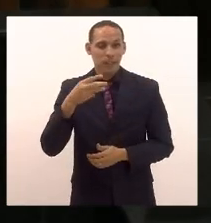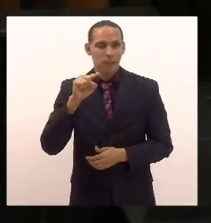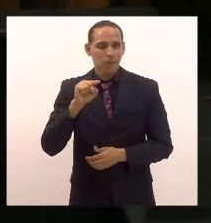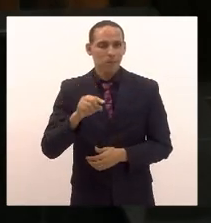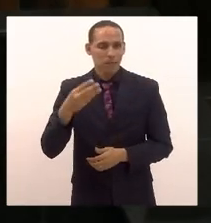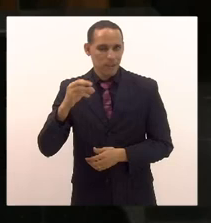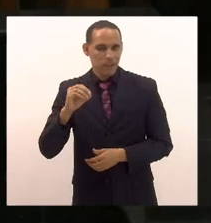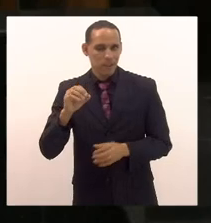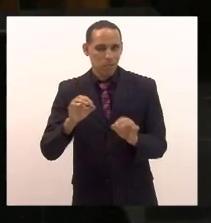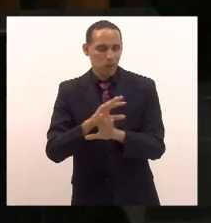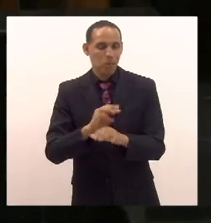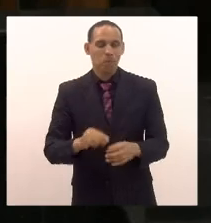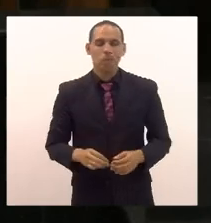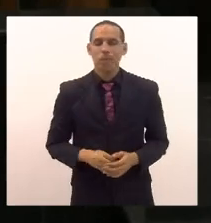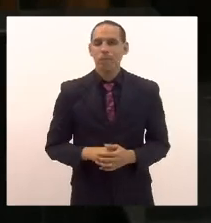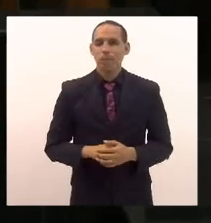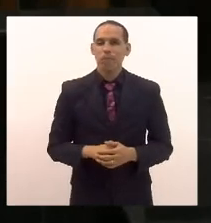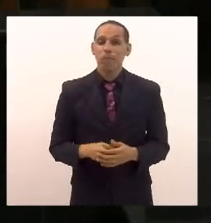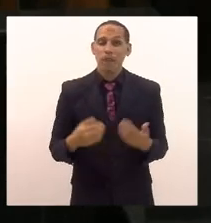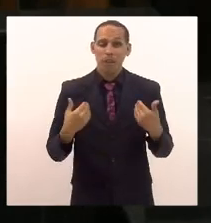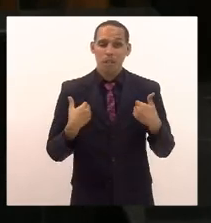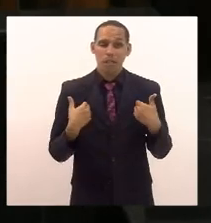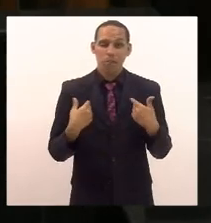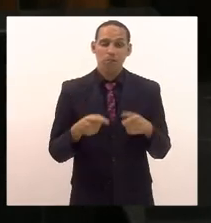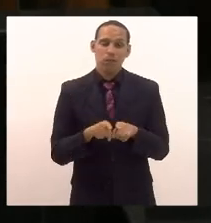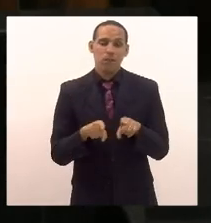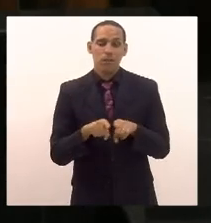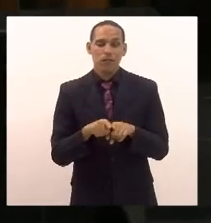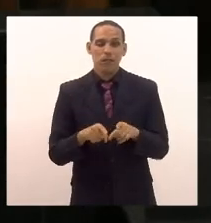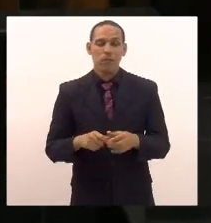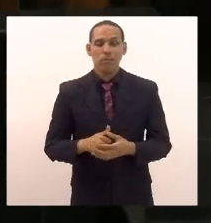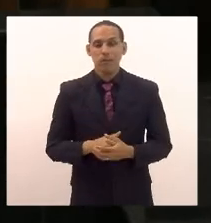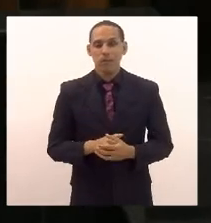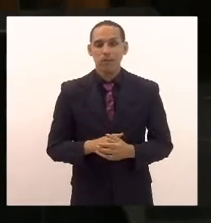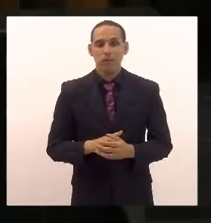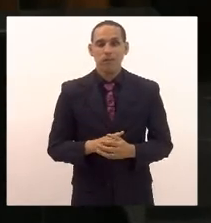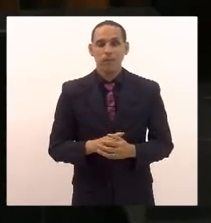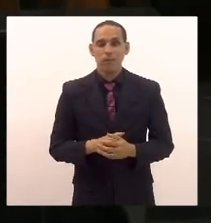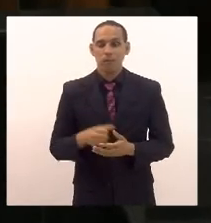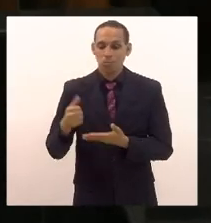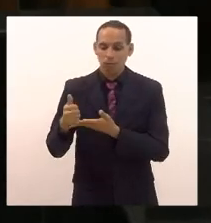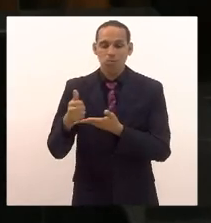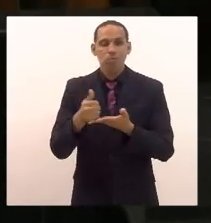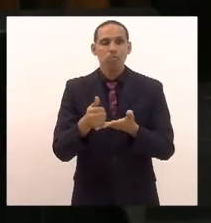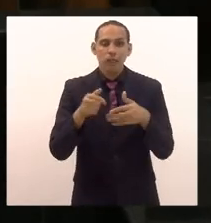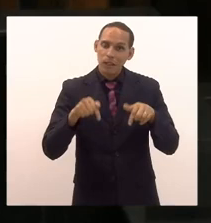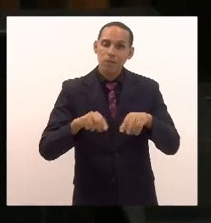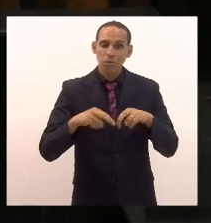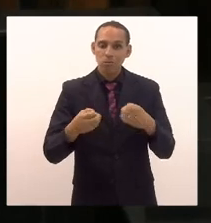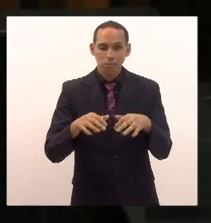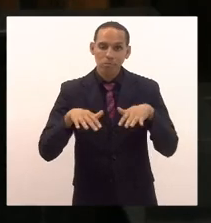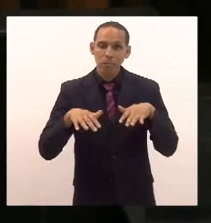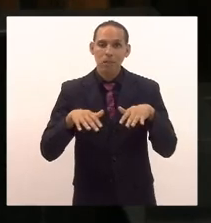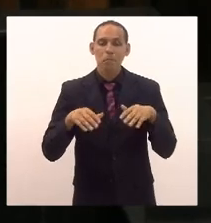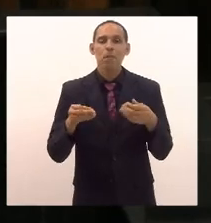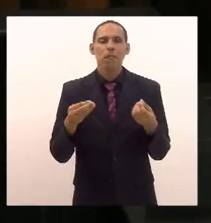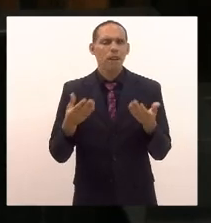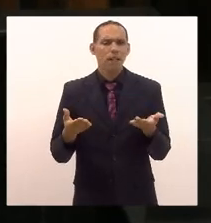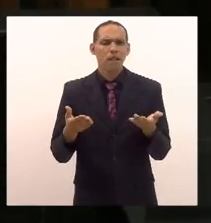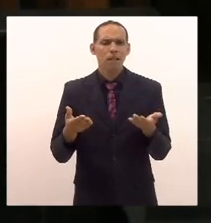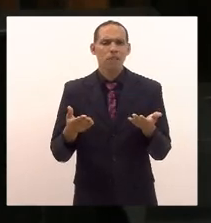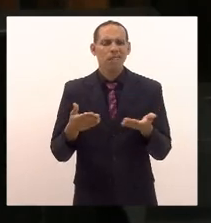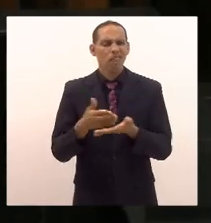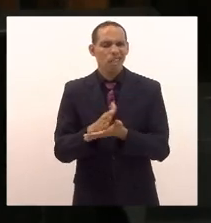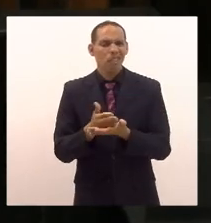13:30 eu resolvi resolver também trazer aqui no plenário para não